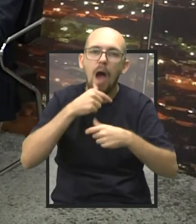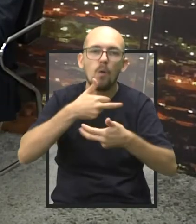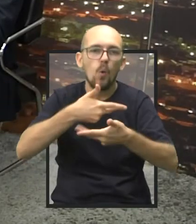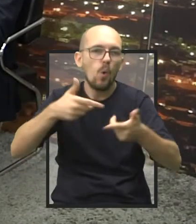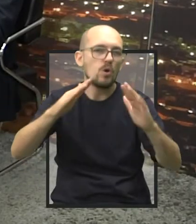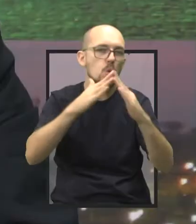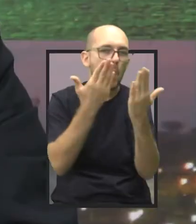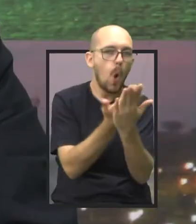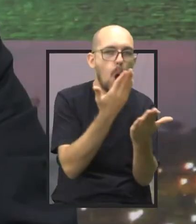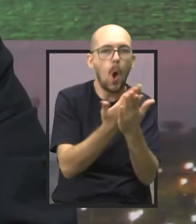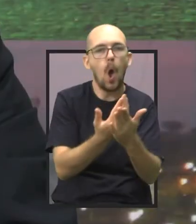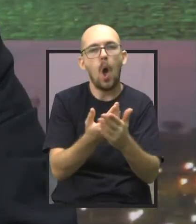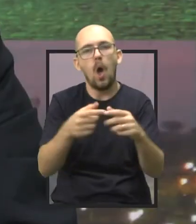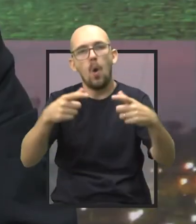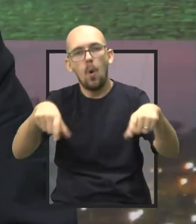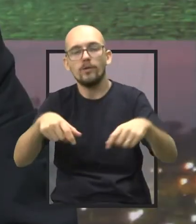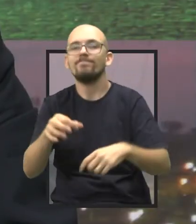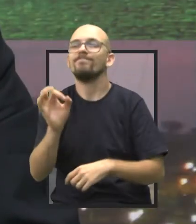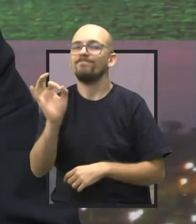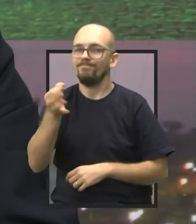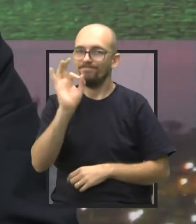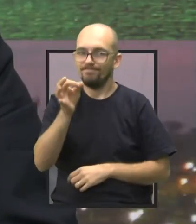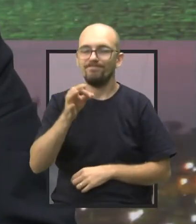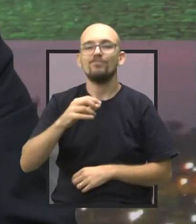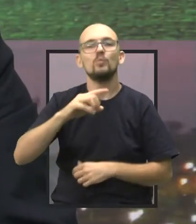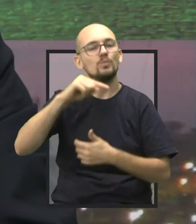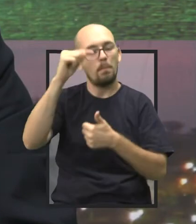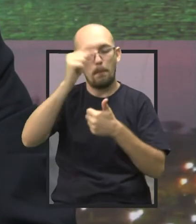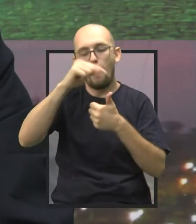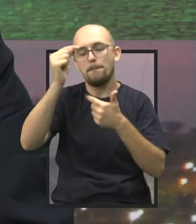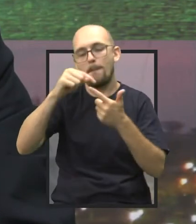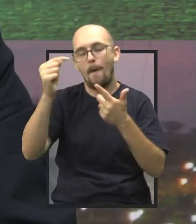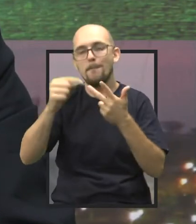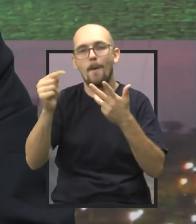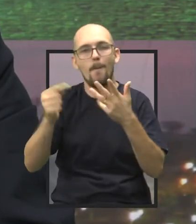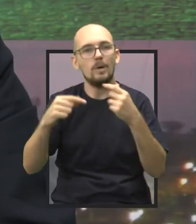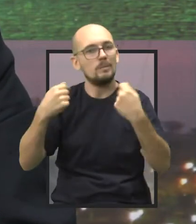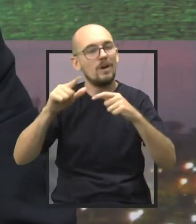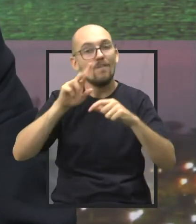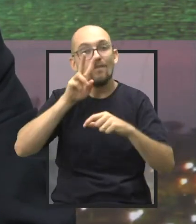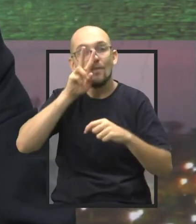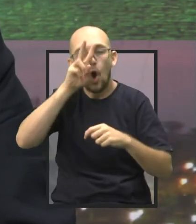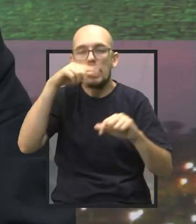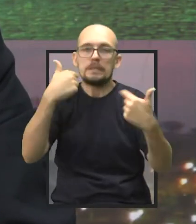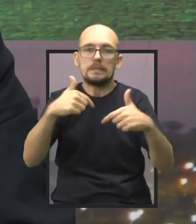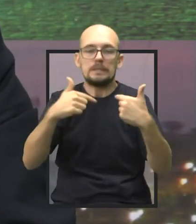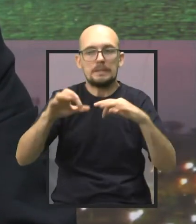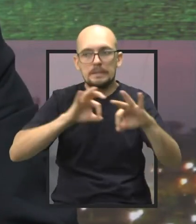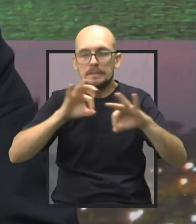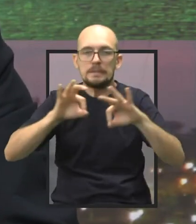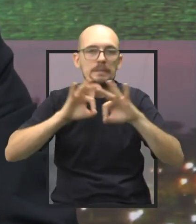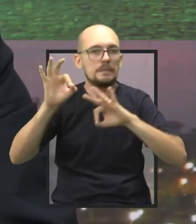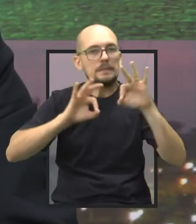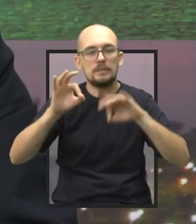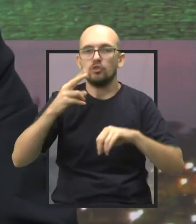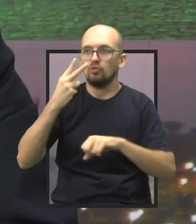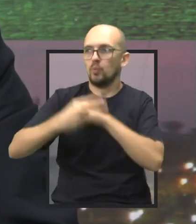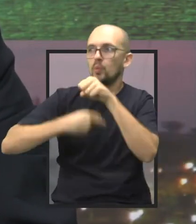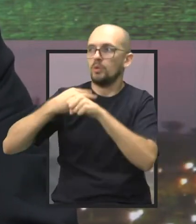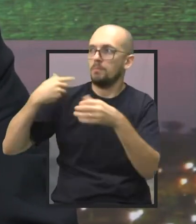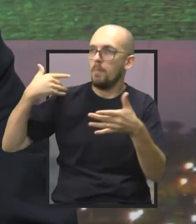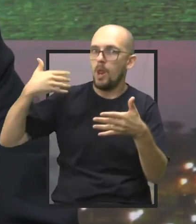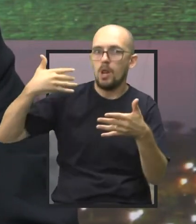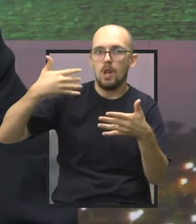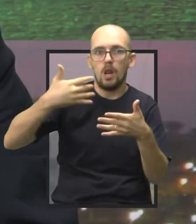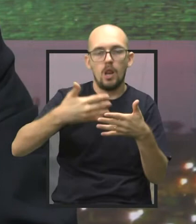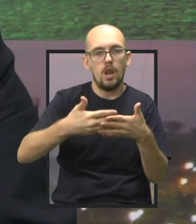que a gente conquistou, que a gente lutou e vem trabalhando forte durante esses dois anos,